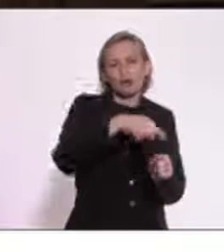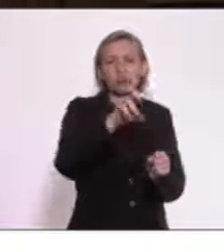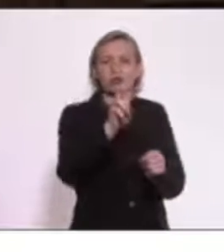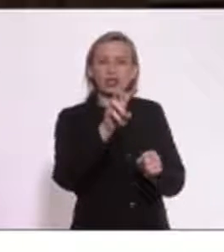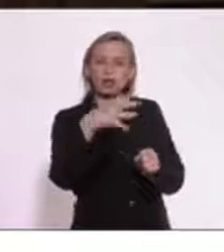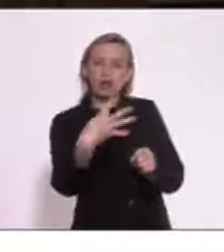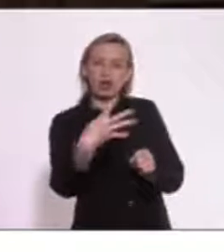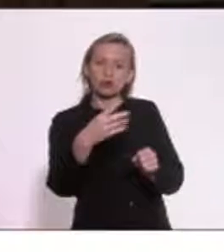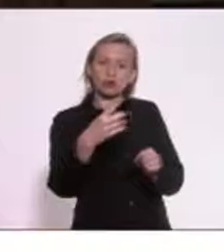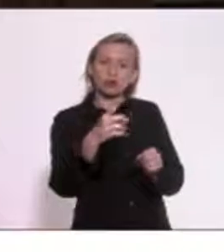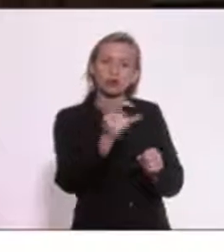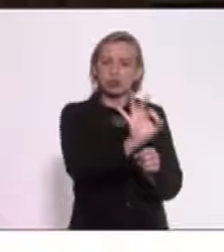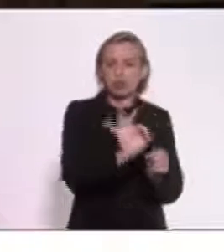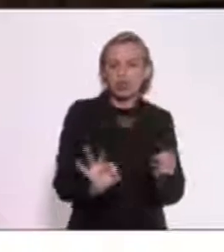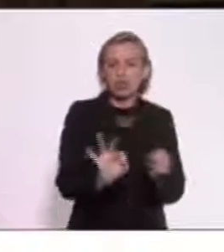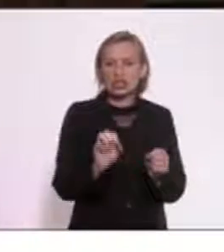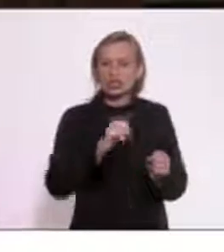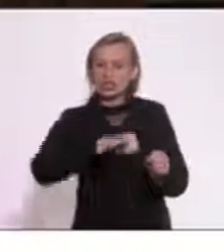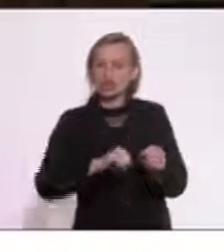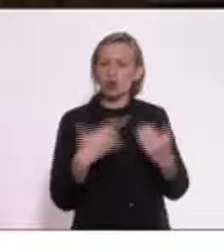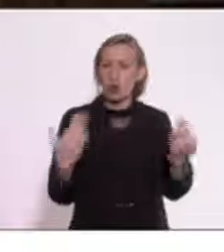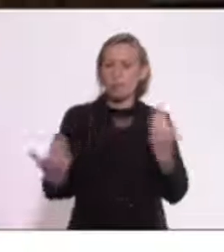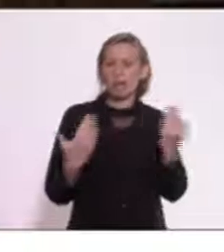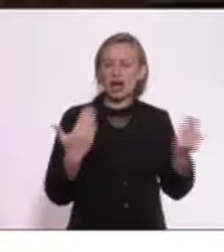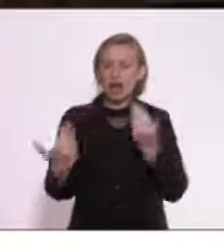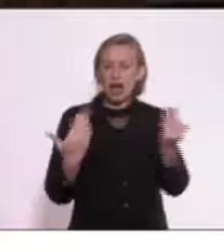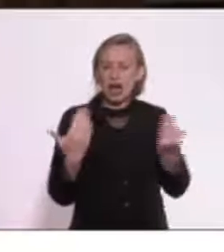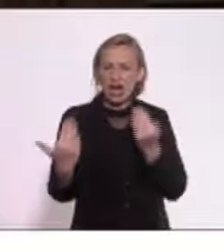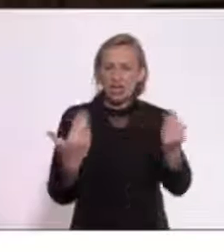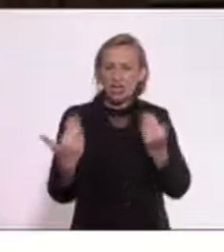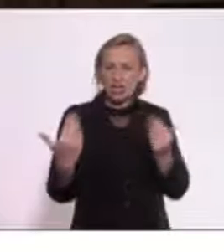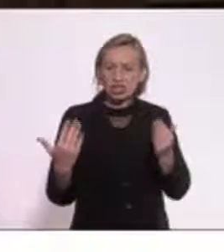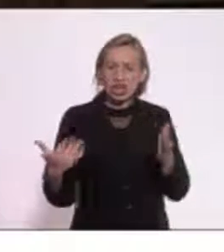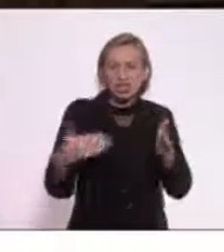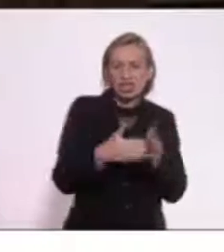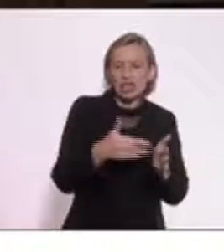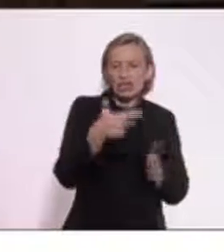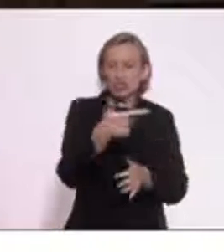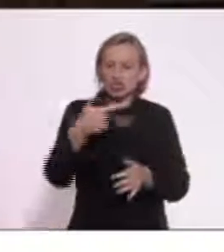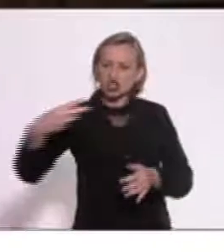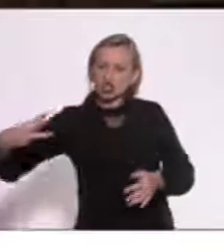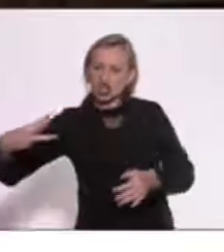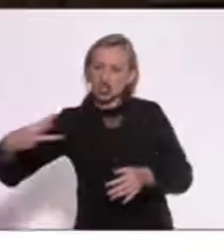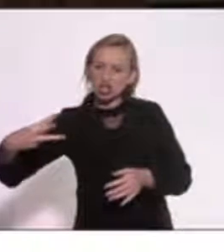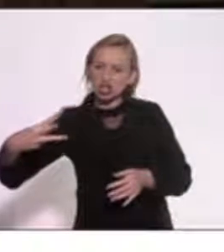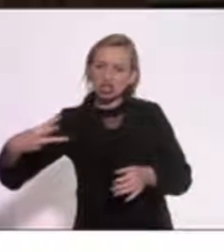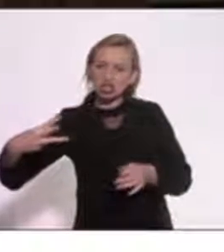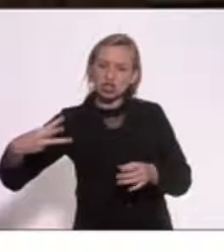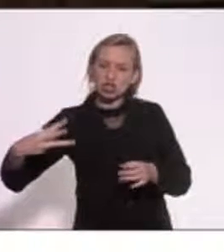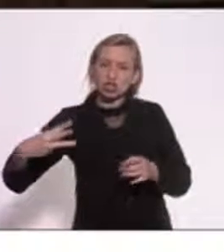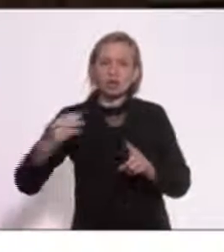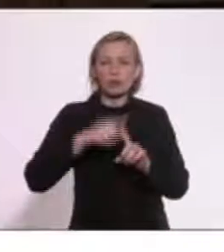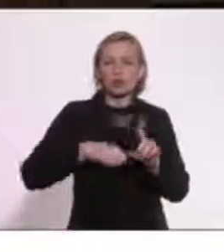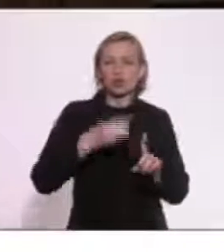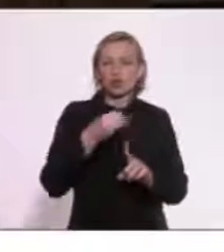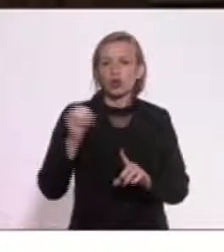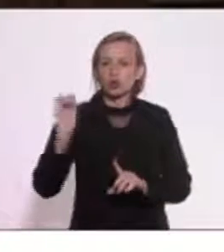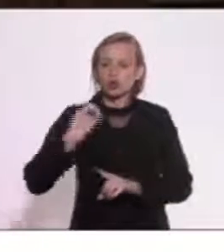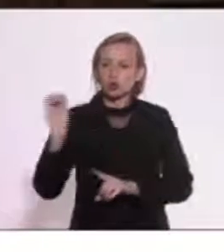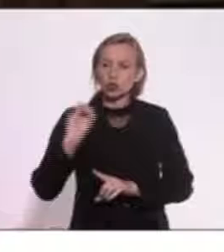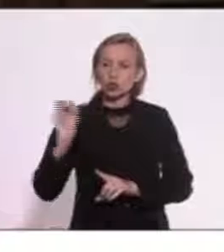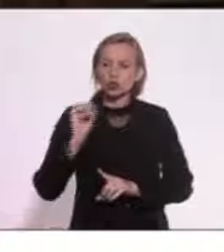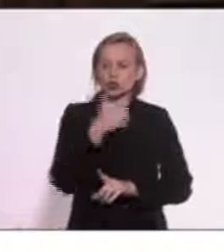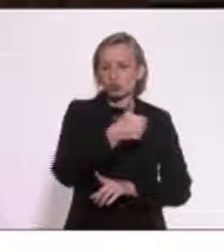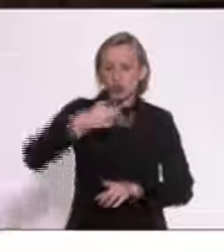9,54% e que, se comparada com os dados até 23 de outubro de 2019, foi